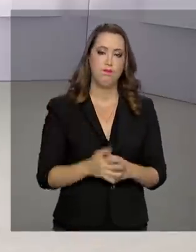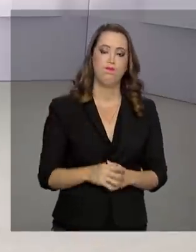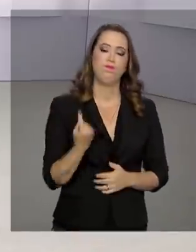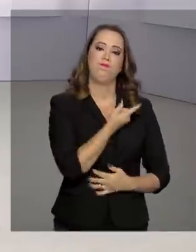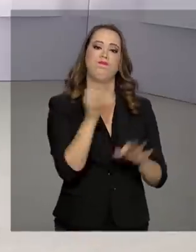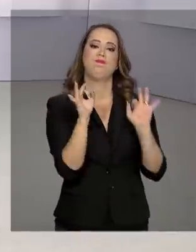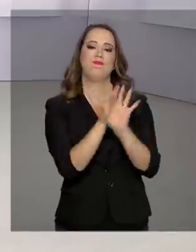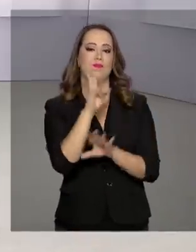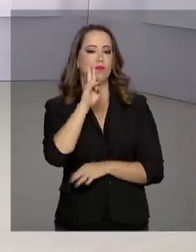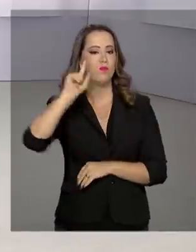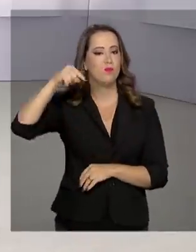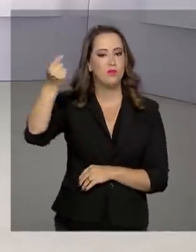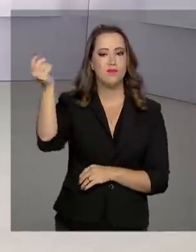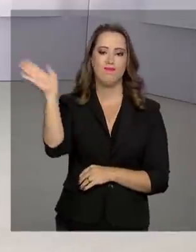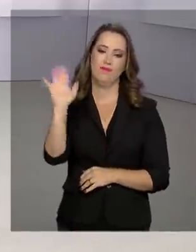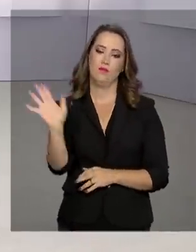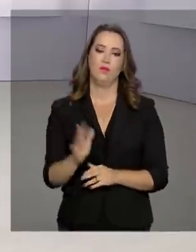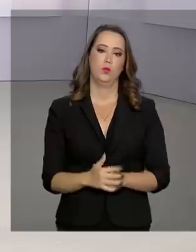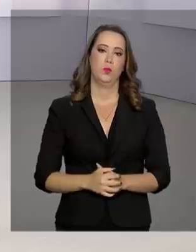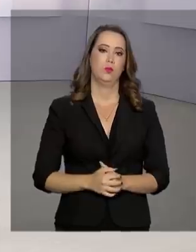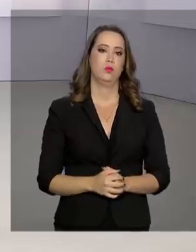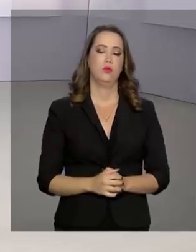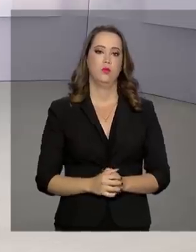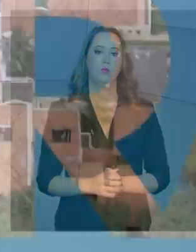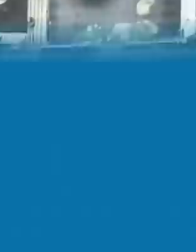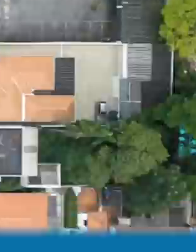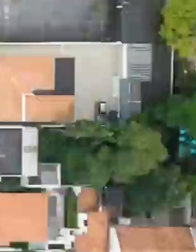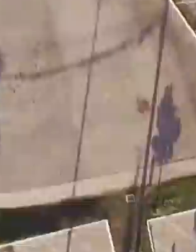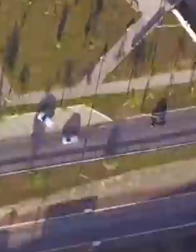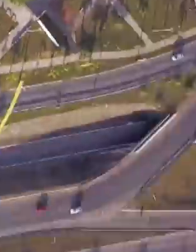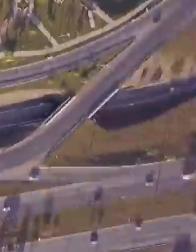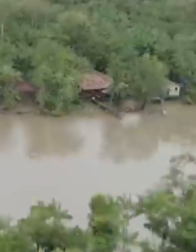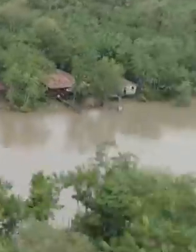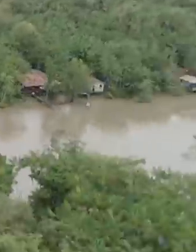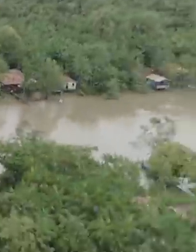ficamos por aqui nos vemos na próxima edição até lá tchau